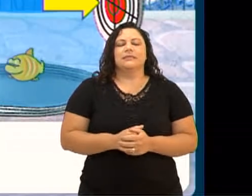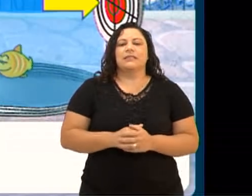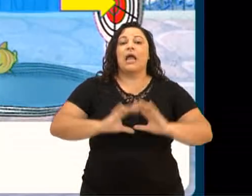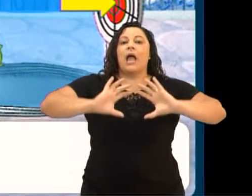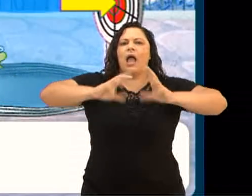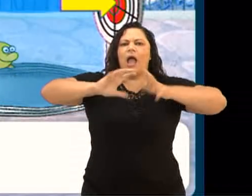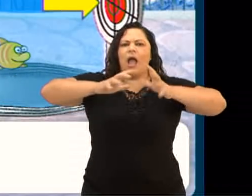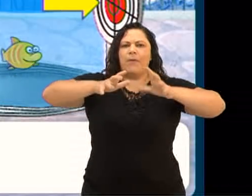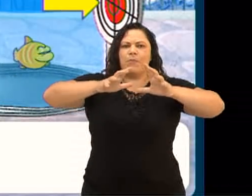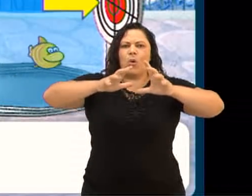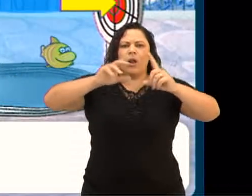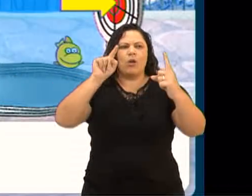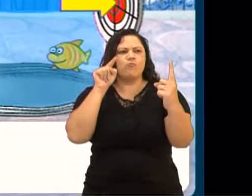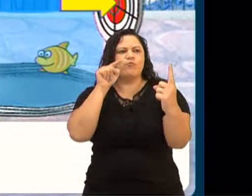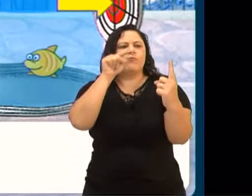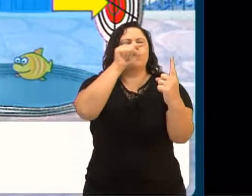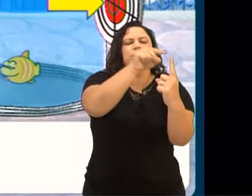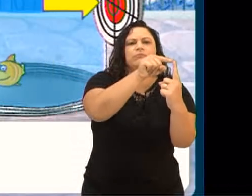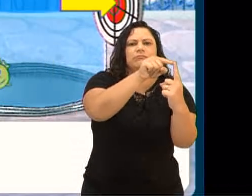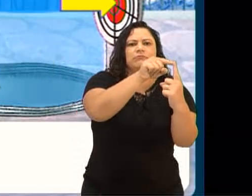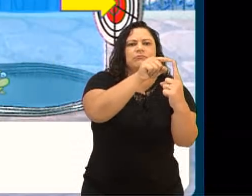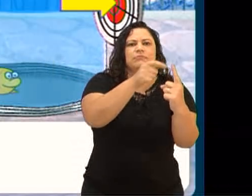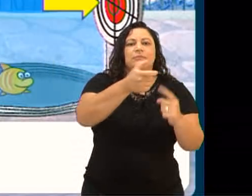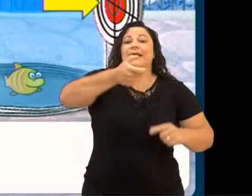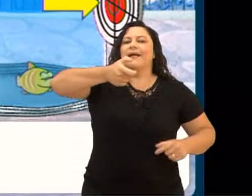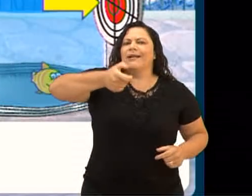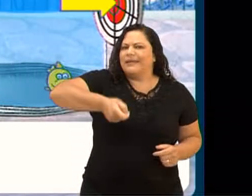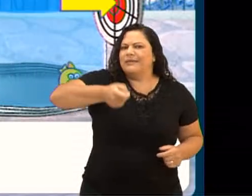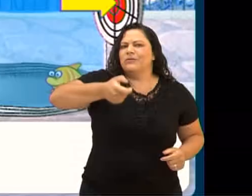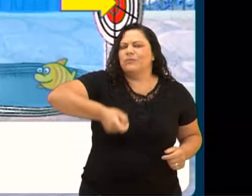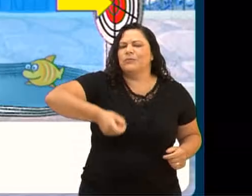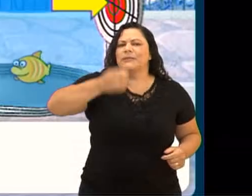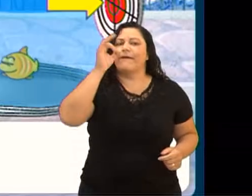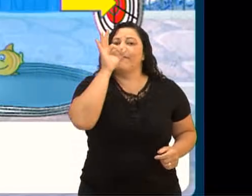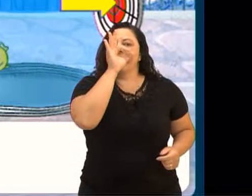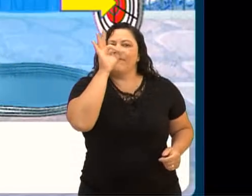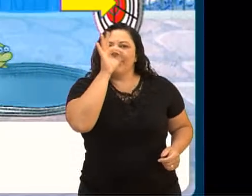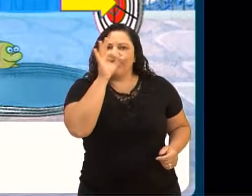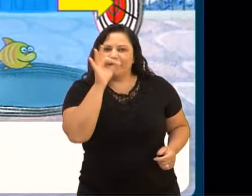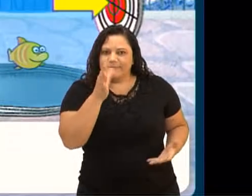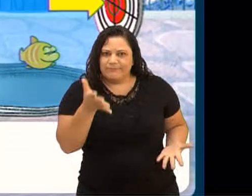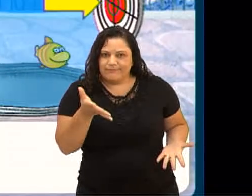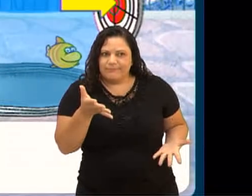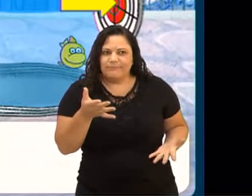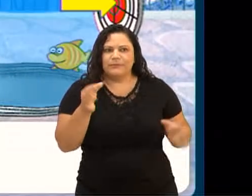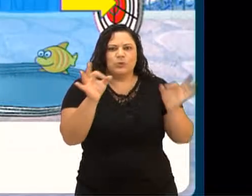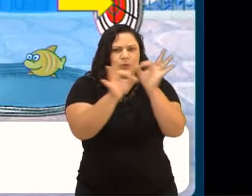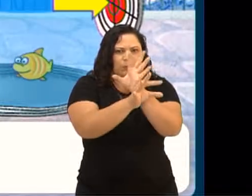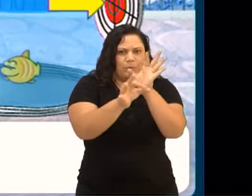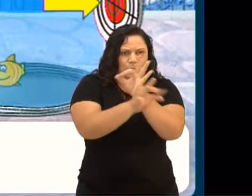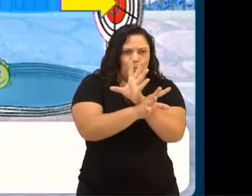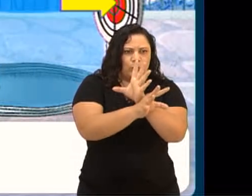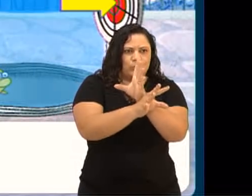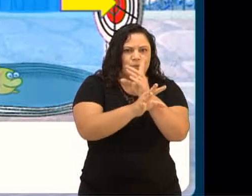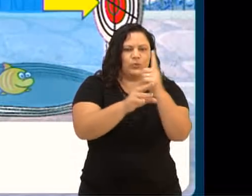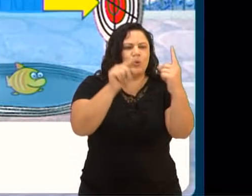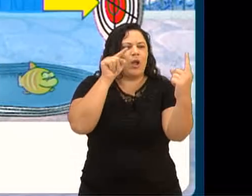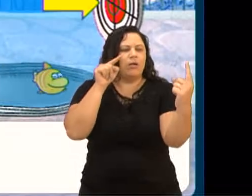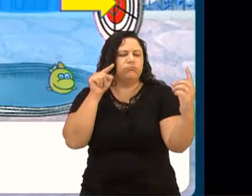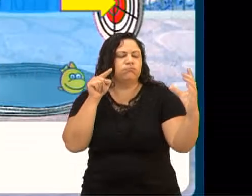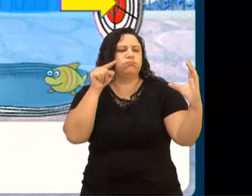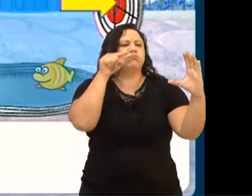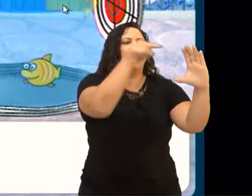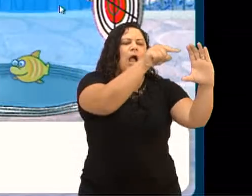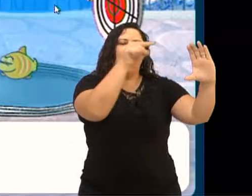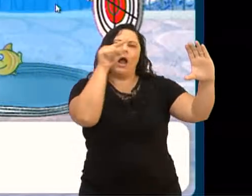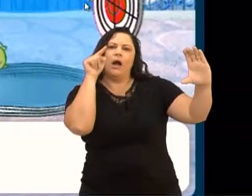alvo. Clique, né, no botão verdinho quando estiver pronto. Então, aqui está o botão verdinho e o alvo, olha onde está o alvo aqui, o nosso